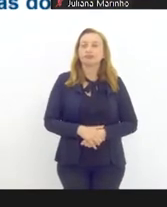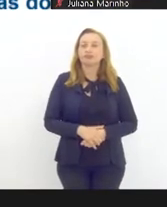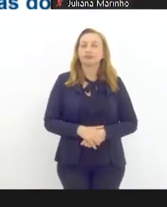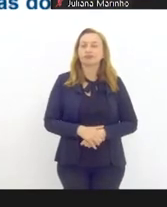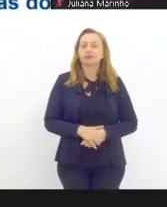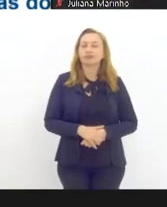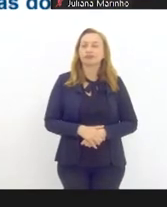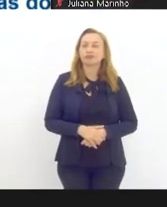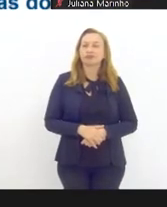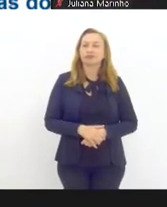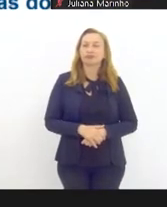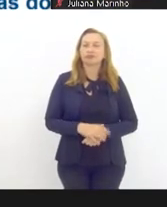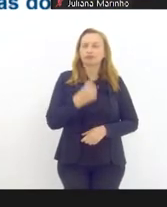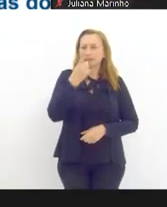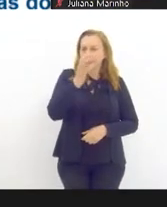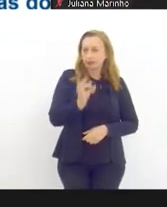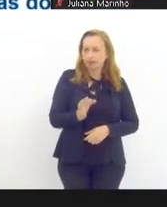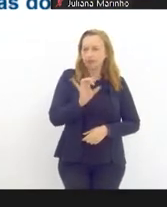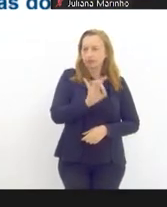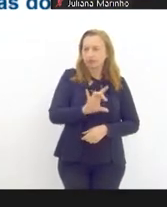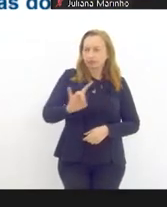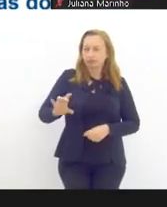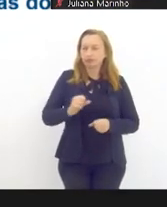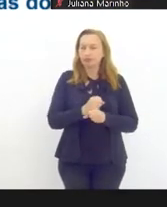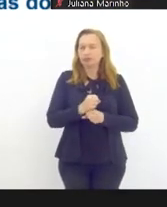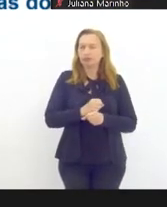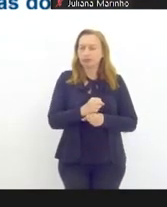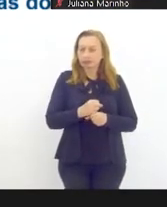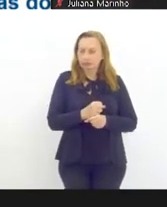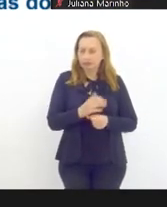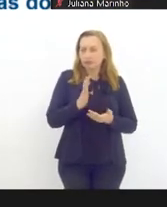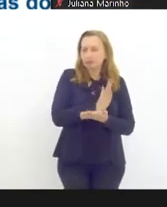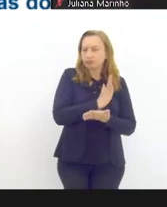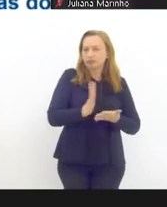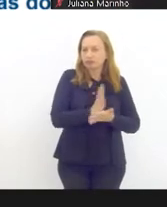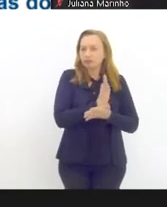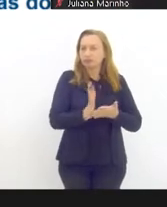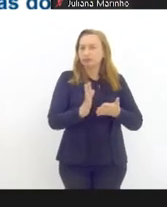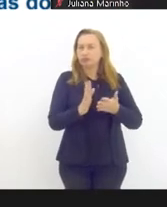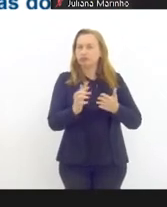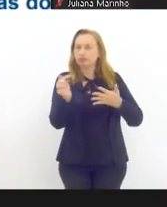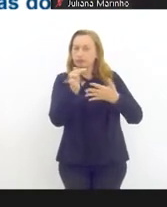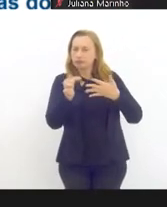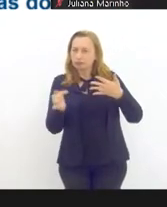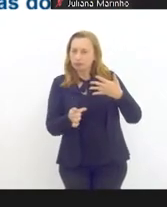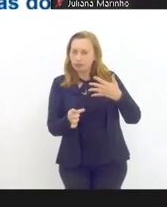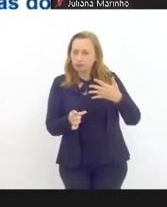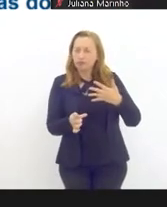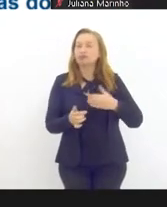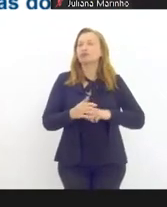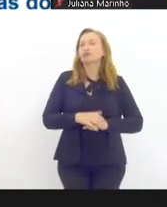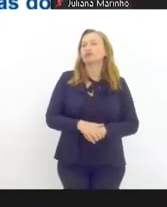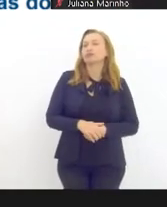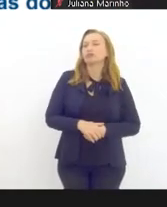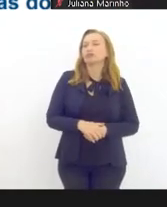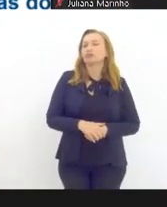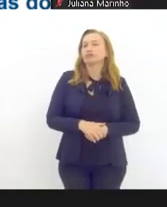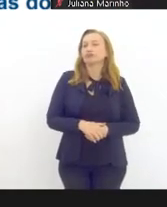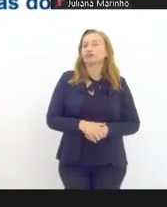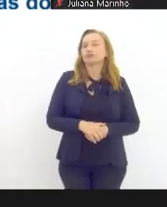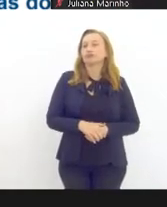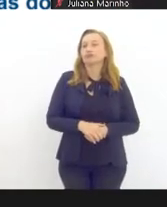uma progressividade de 1% a cada ano. Alguns critérios de indicadores que formam esse